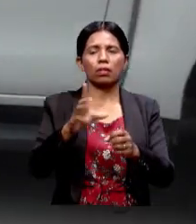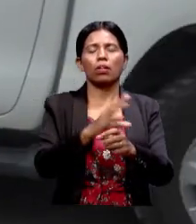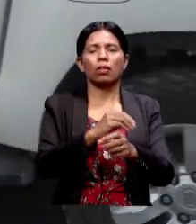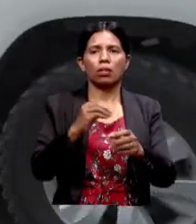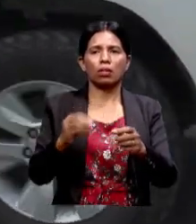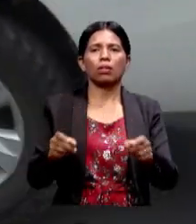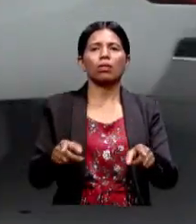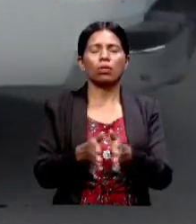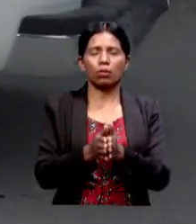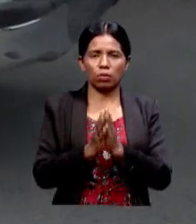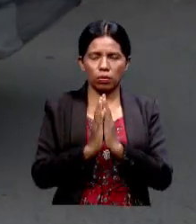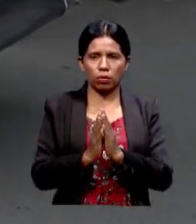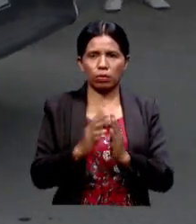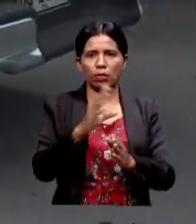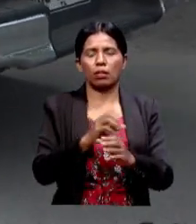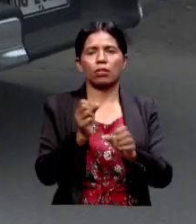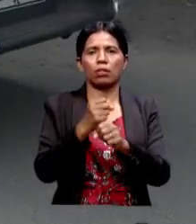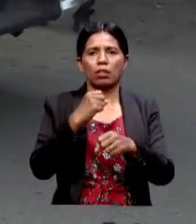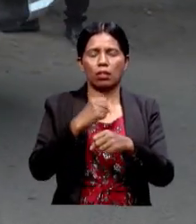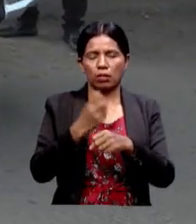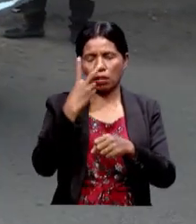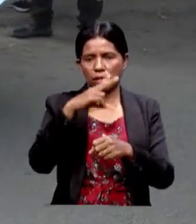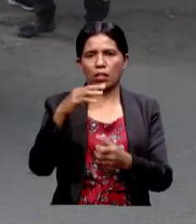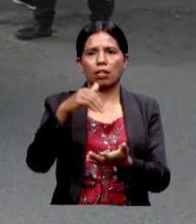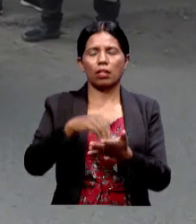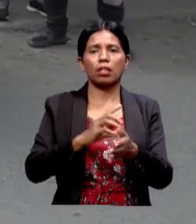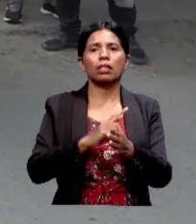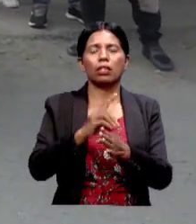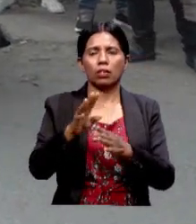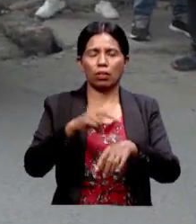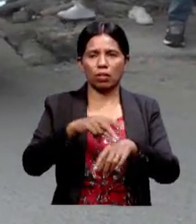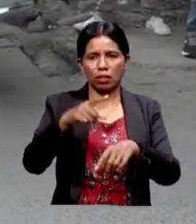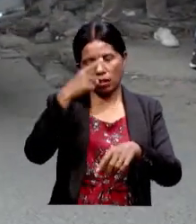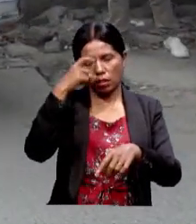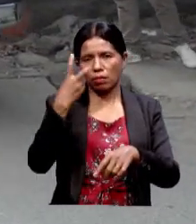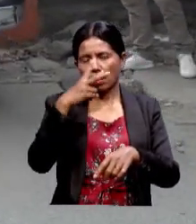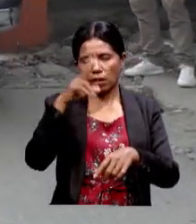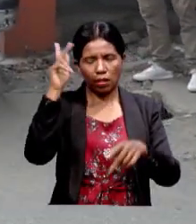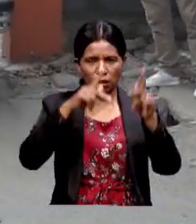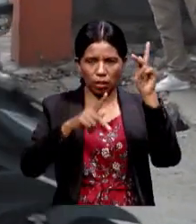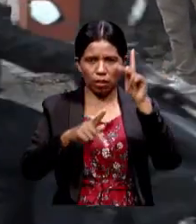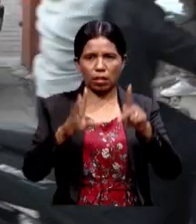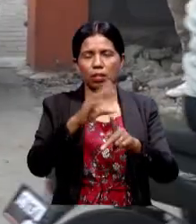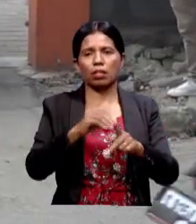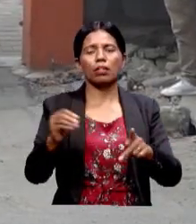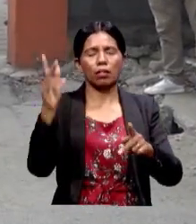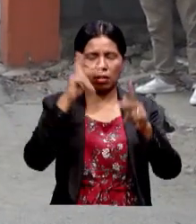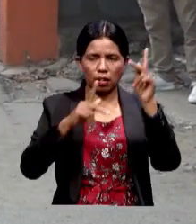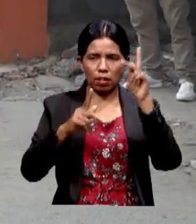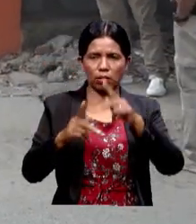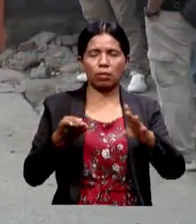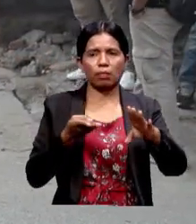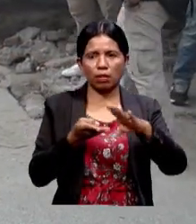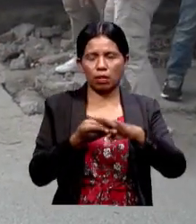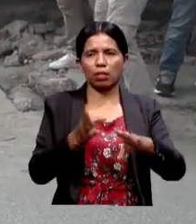rosuba parte competente atu hal avaliação ba diretor nacional PSIC tamba reba caso droga caso brancamento capitais